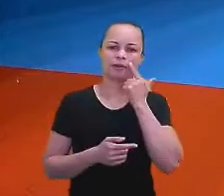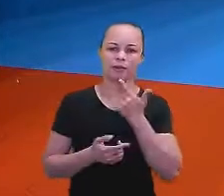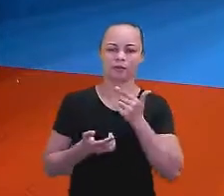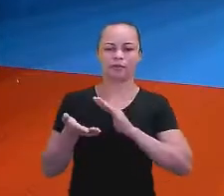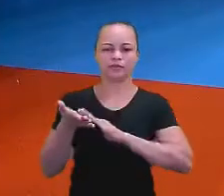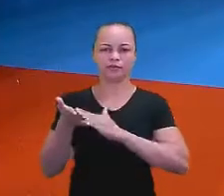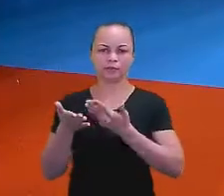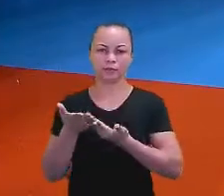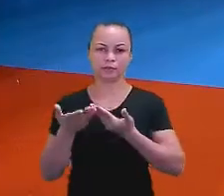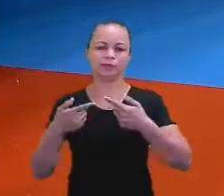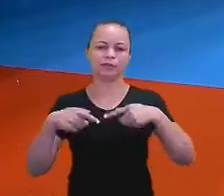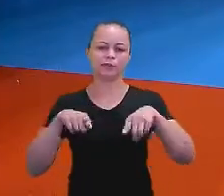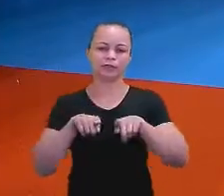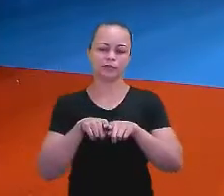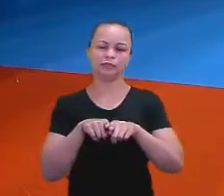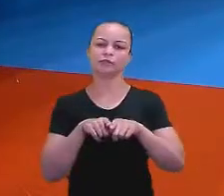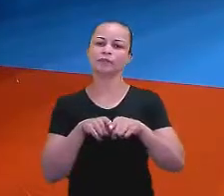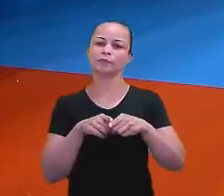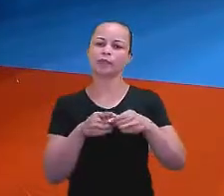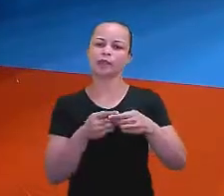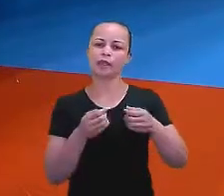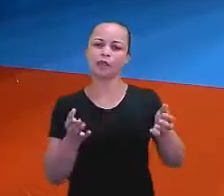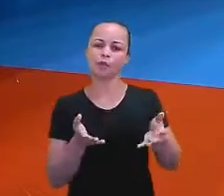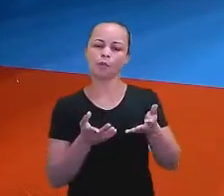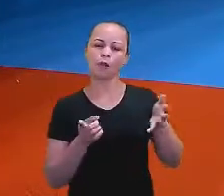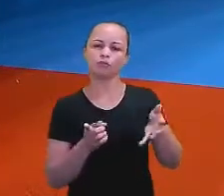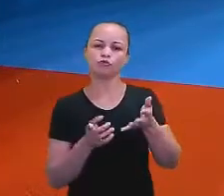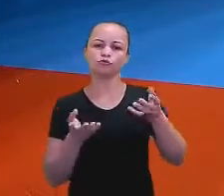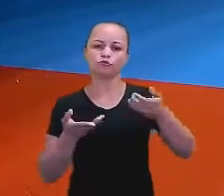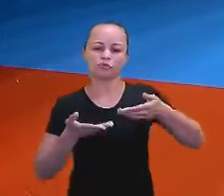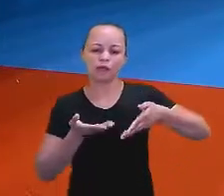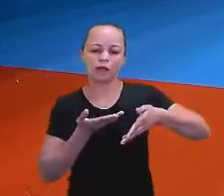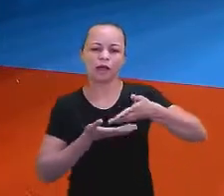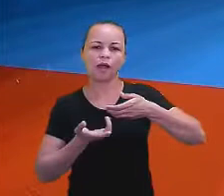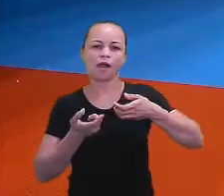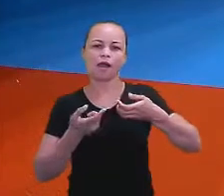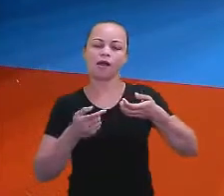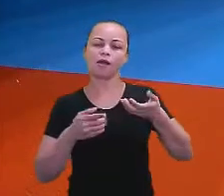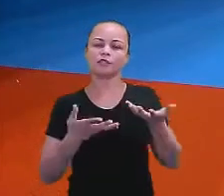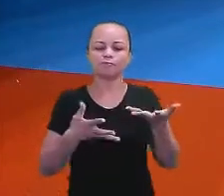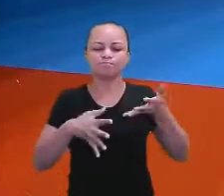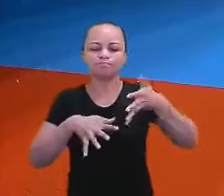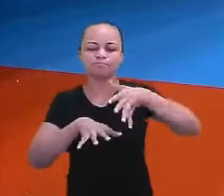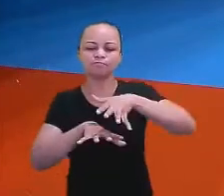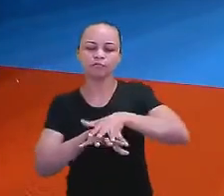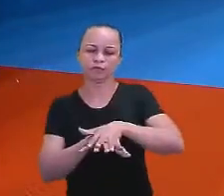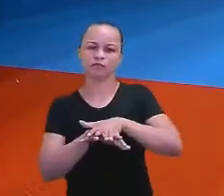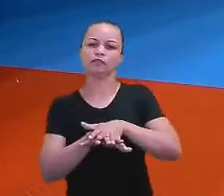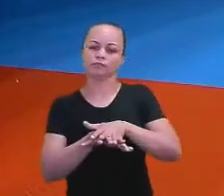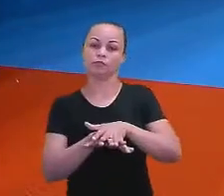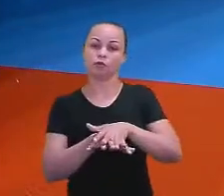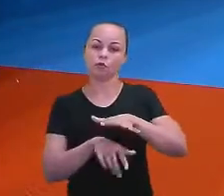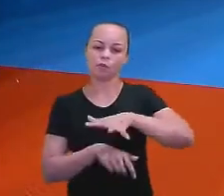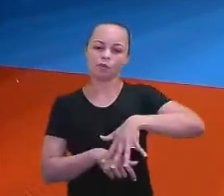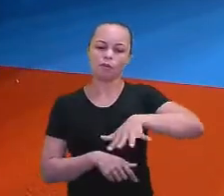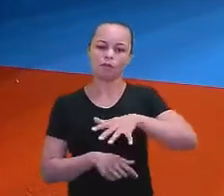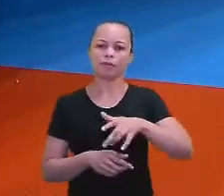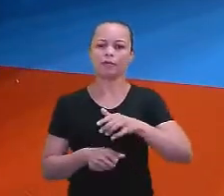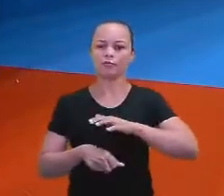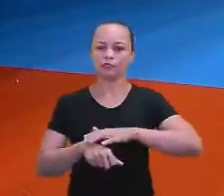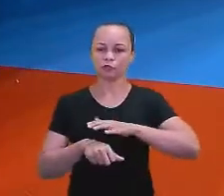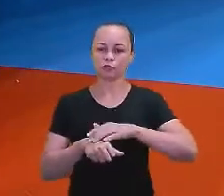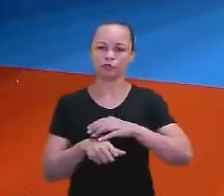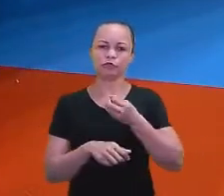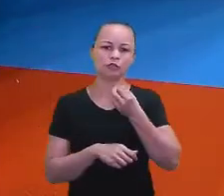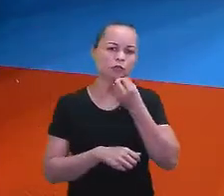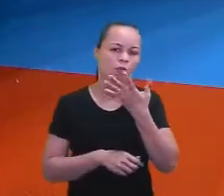que como sempre ela é uma grande mediadora desse momento aqui. Ela é aquela pessoa que permite que esse ambiente se torne democrático e que gere um ambiente